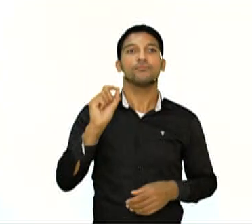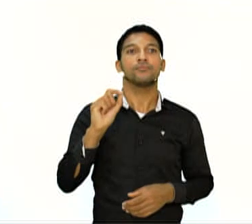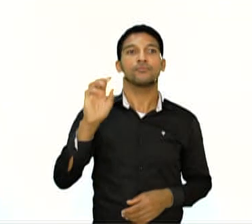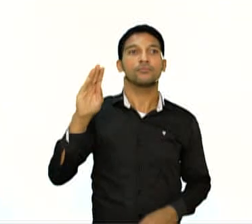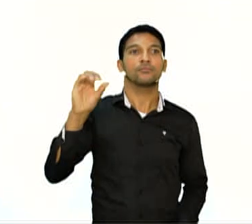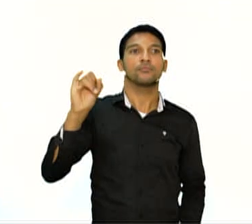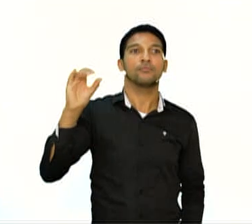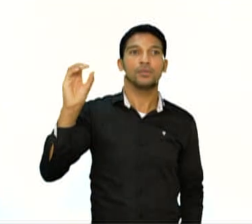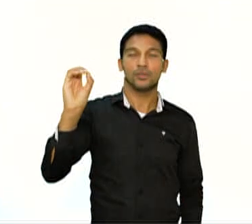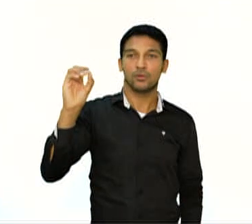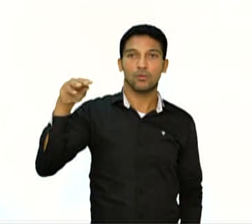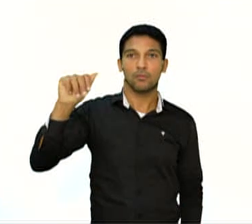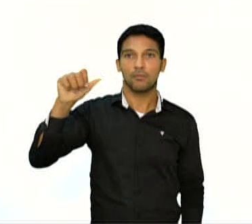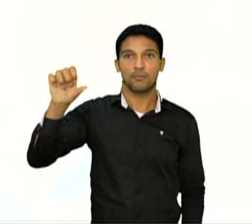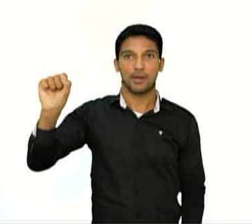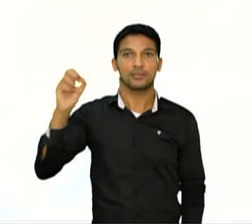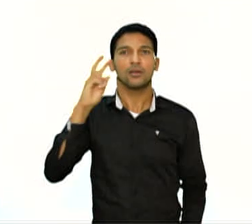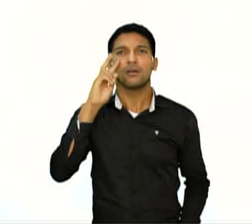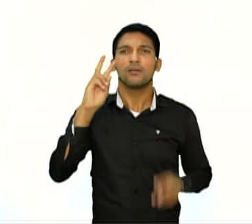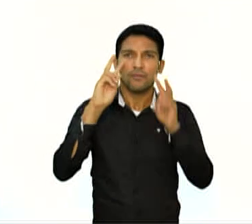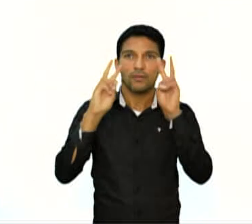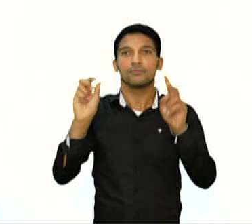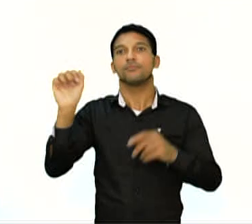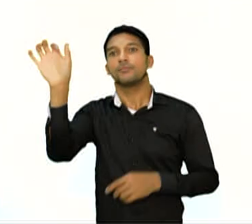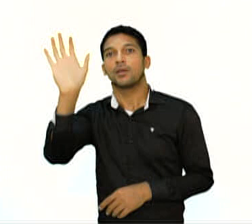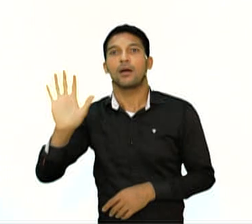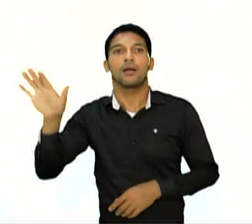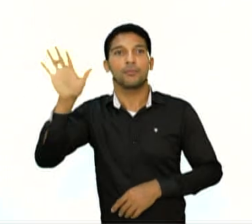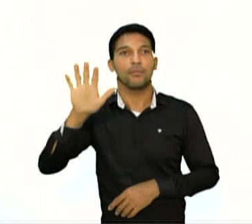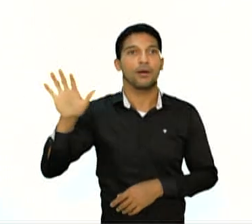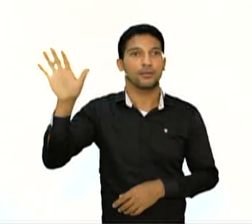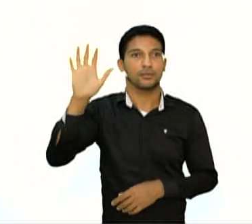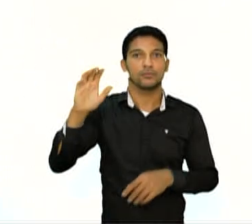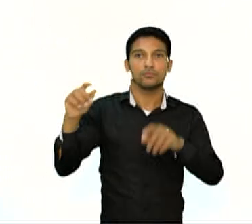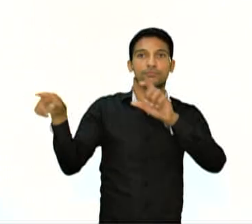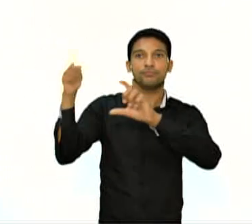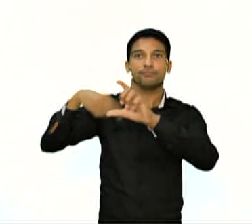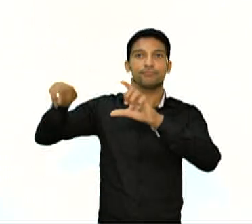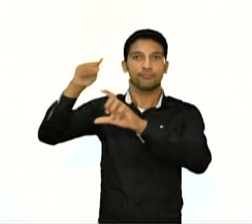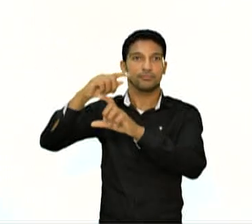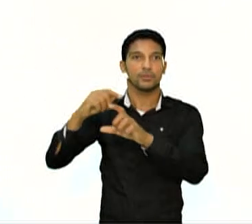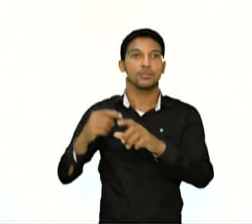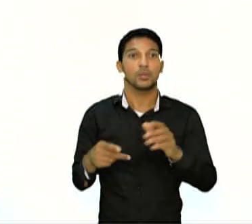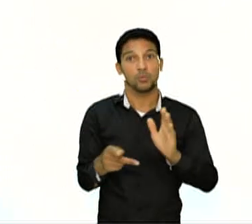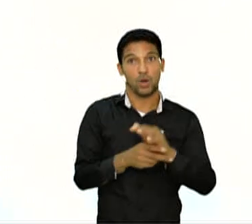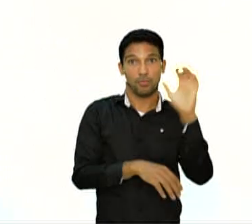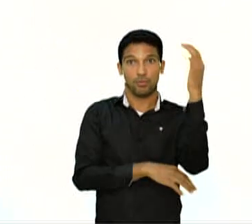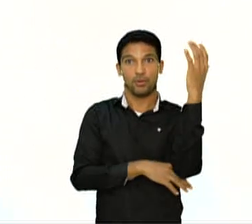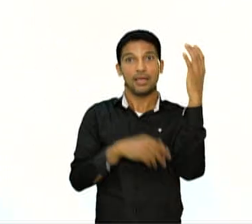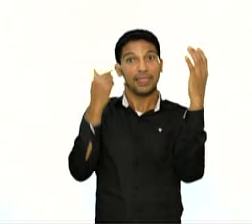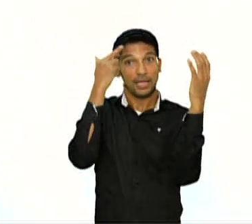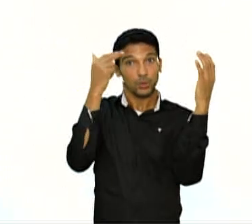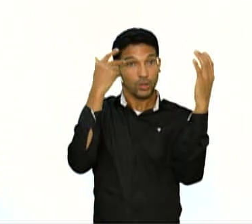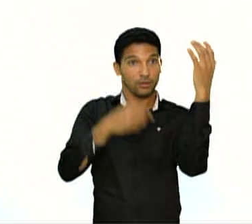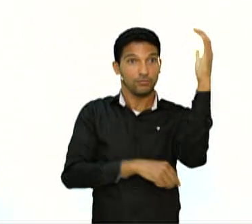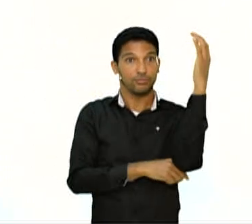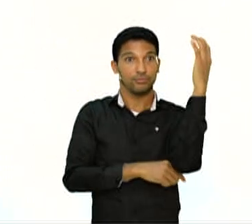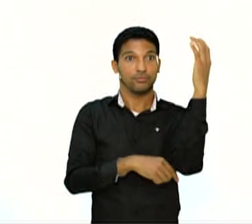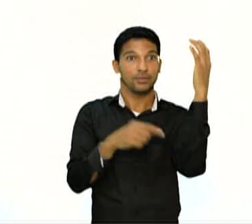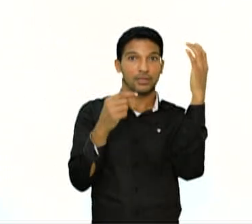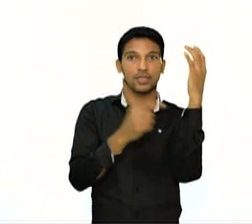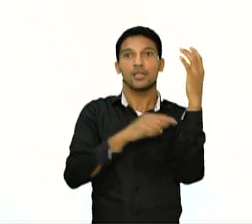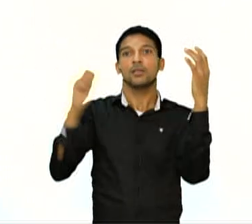esqueminha bem interessante para que você observe bem. Nós vamos ter então um elemento natural, esse elemento natural